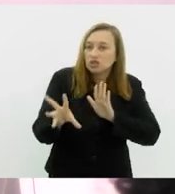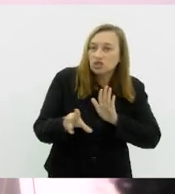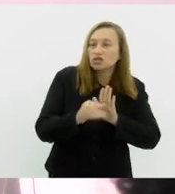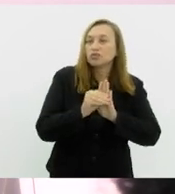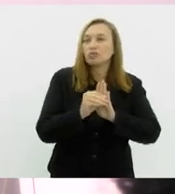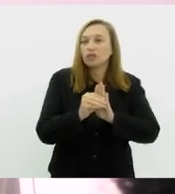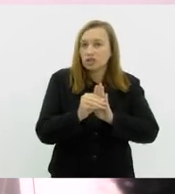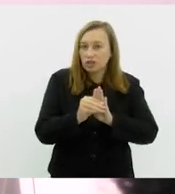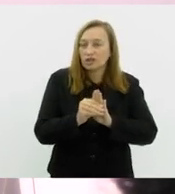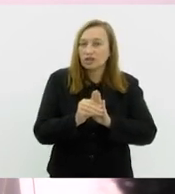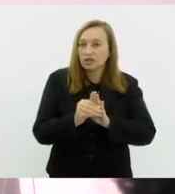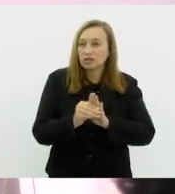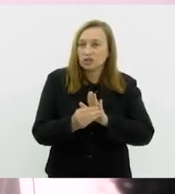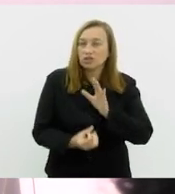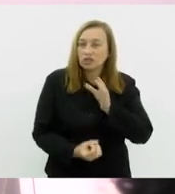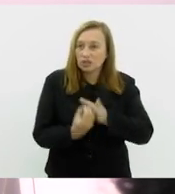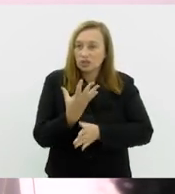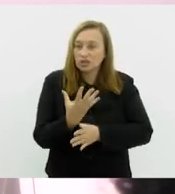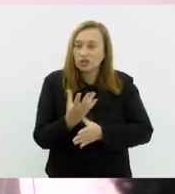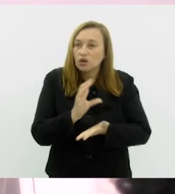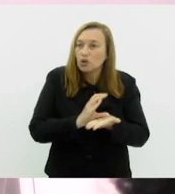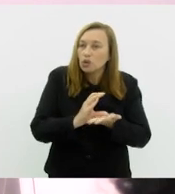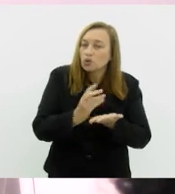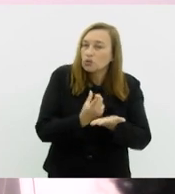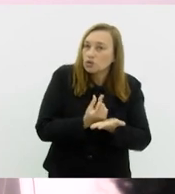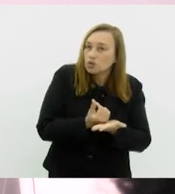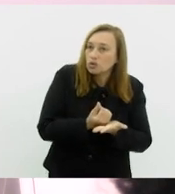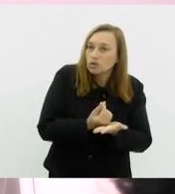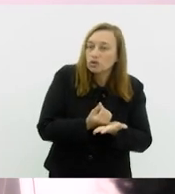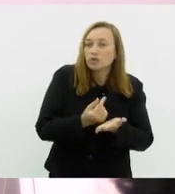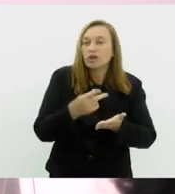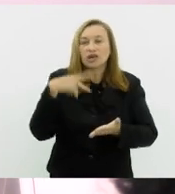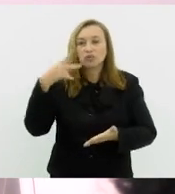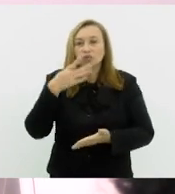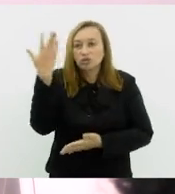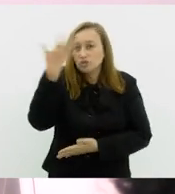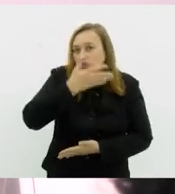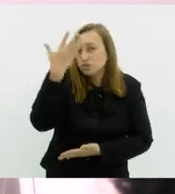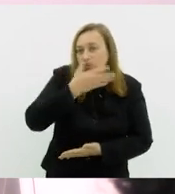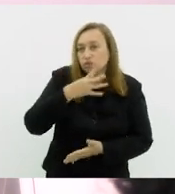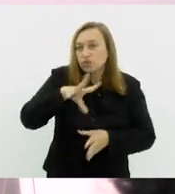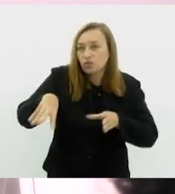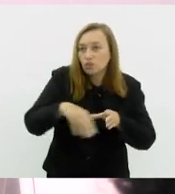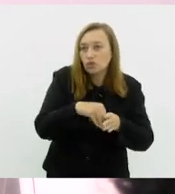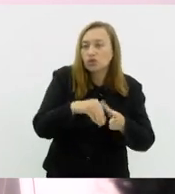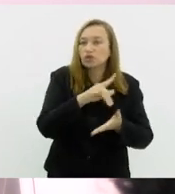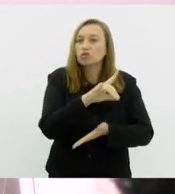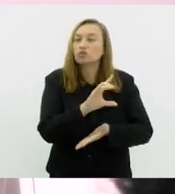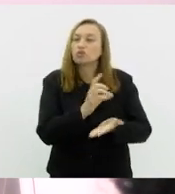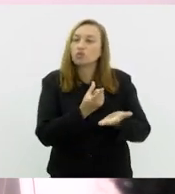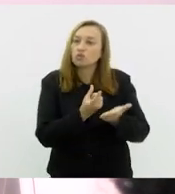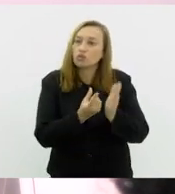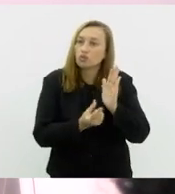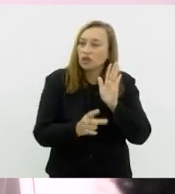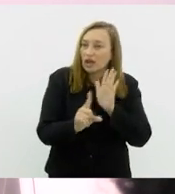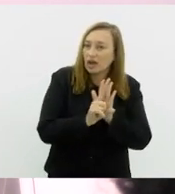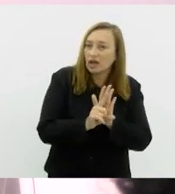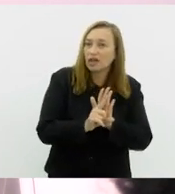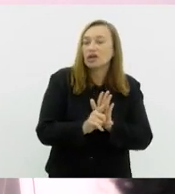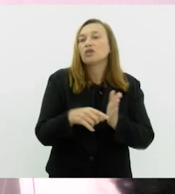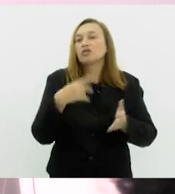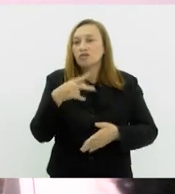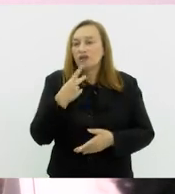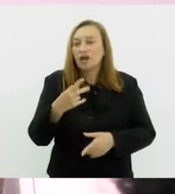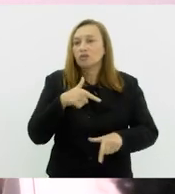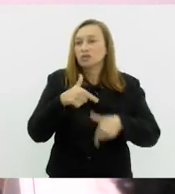transposição real, de recurso para que essas políticas sejam visíveis no orçamento, porque quando a gente fala que o trabalho invisível que